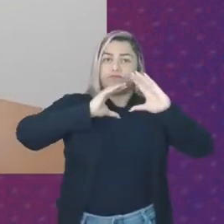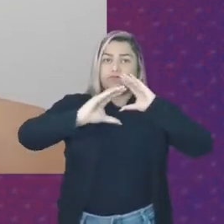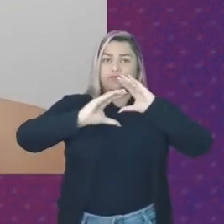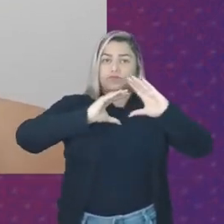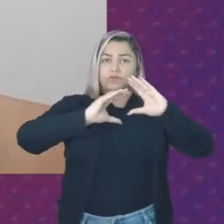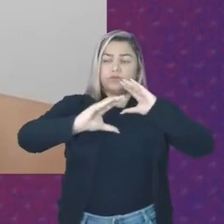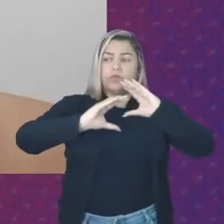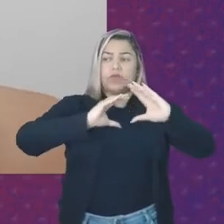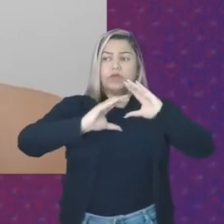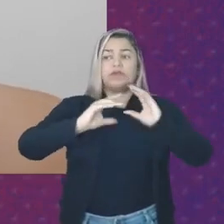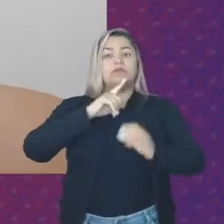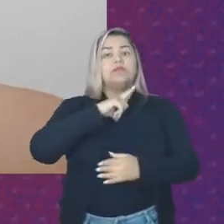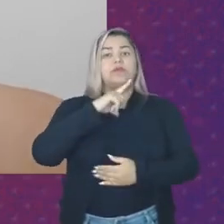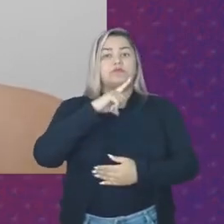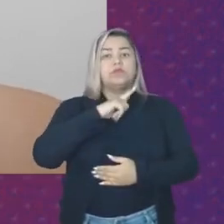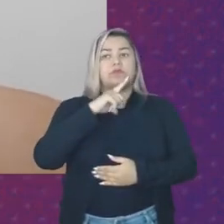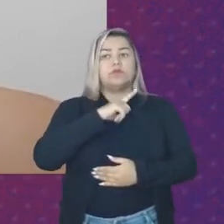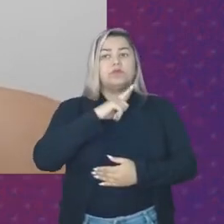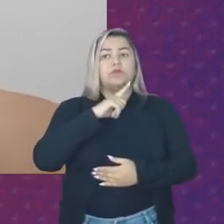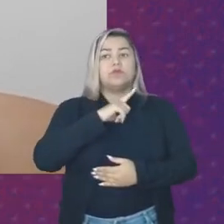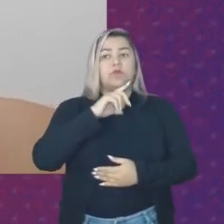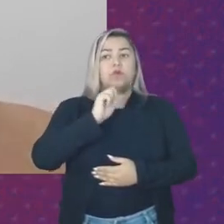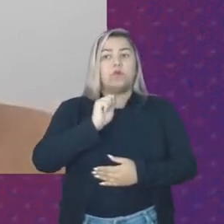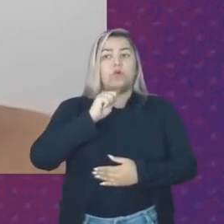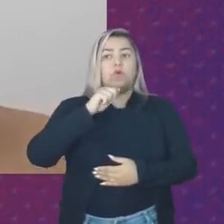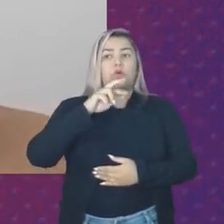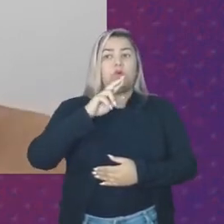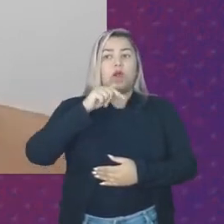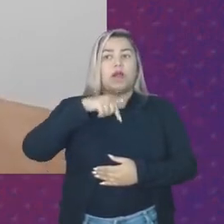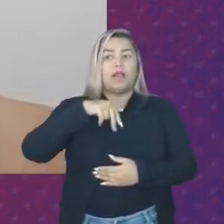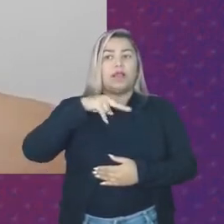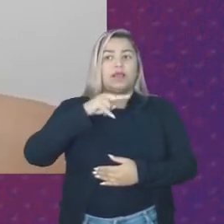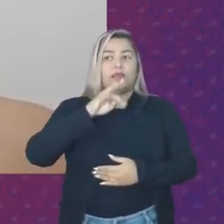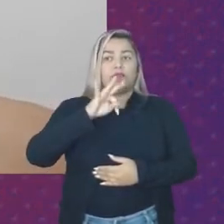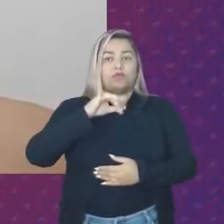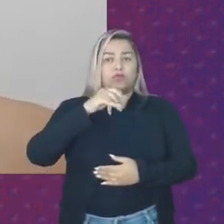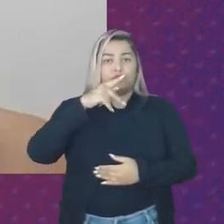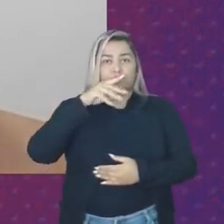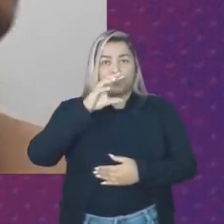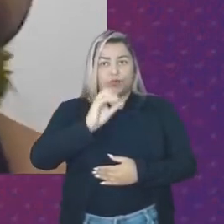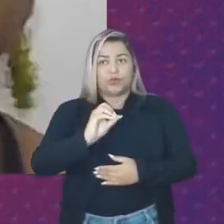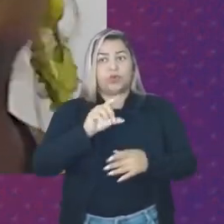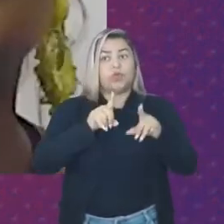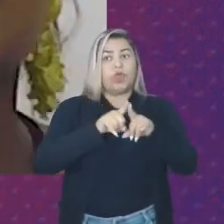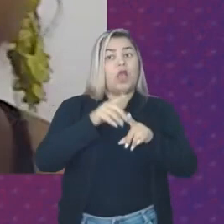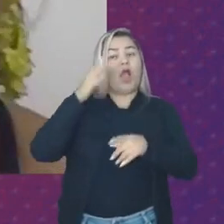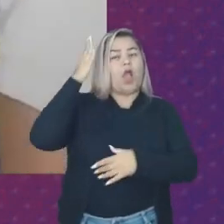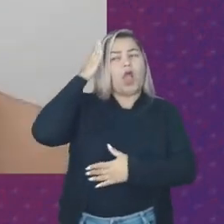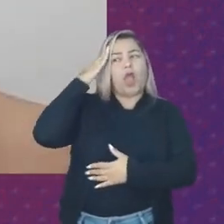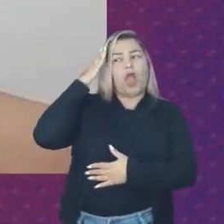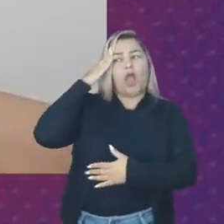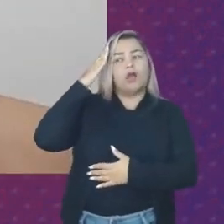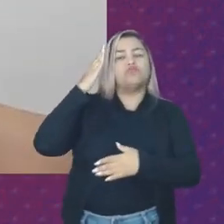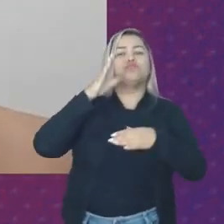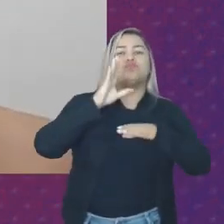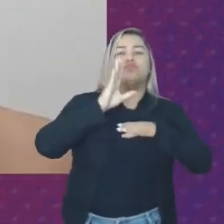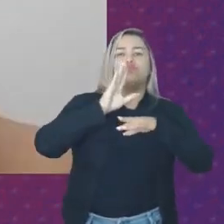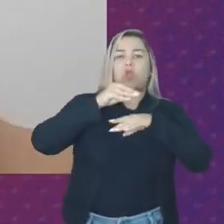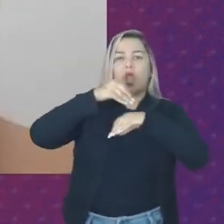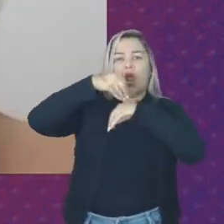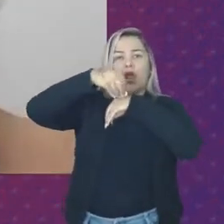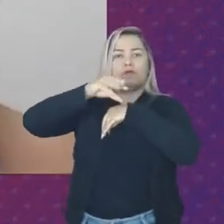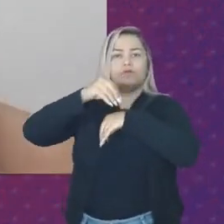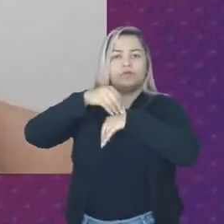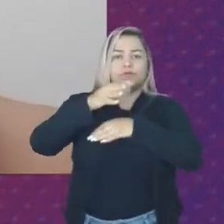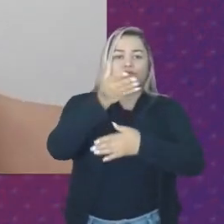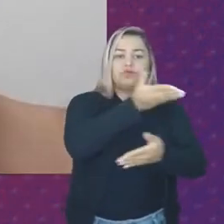aí a gente tem o arquétipo do sábio, que basicamente é aquela pessoa que gosta de compartilhar conhecimento, que é